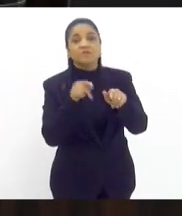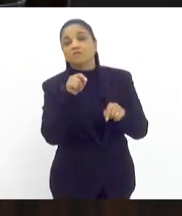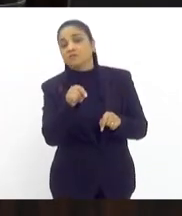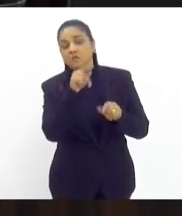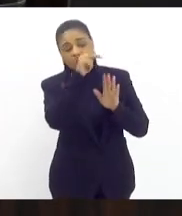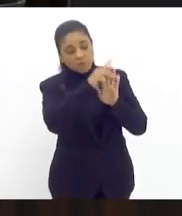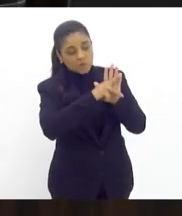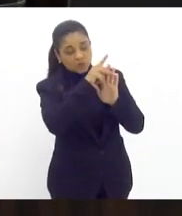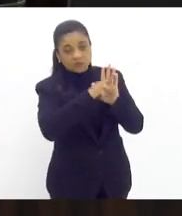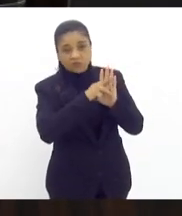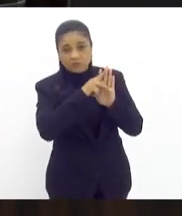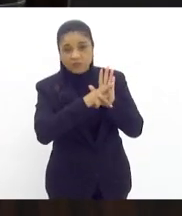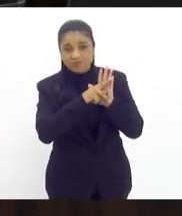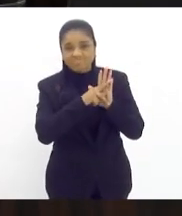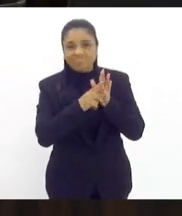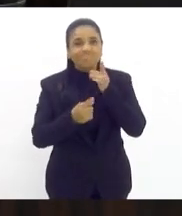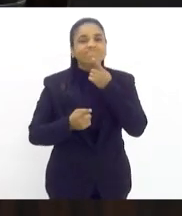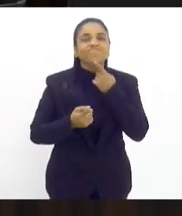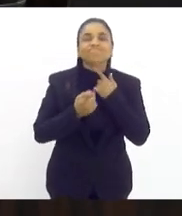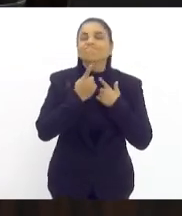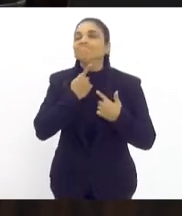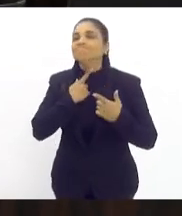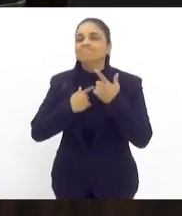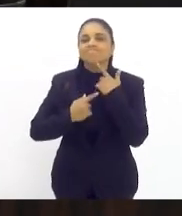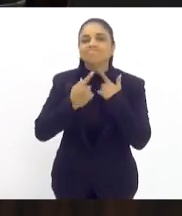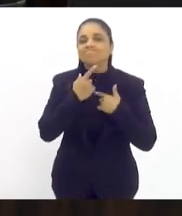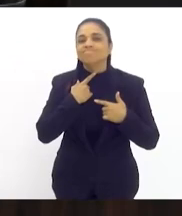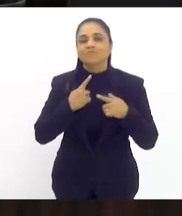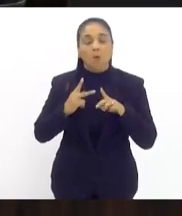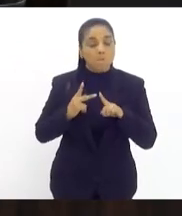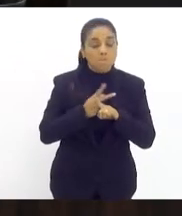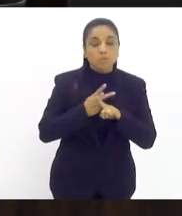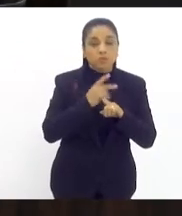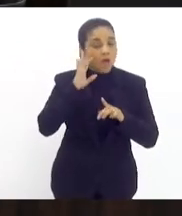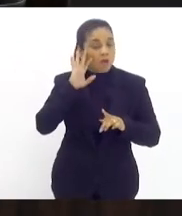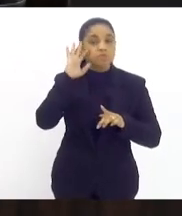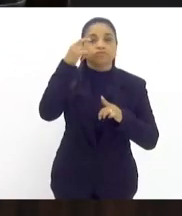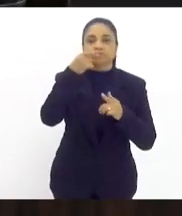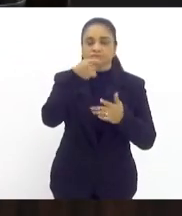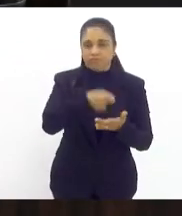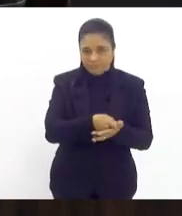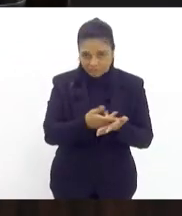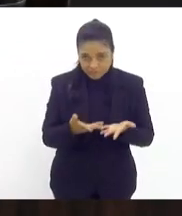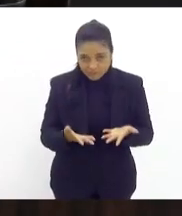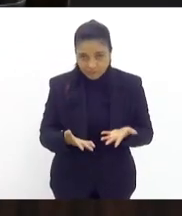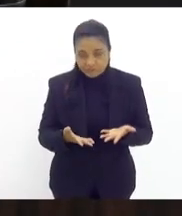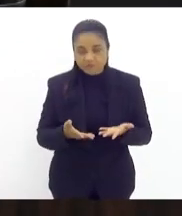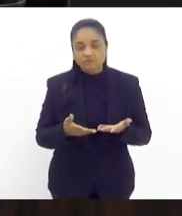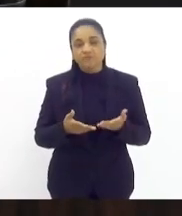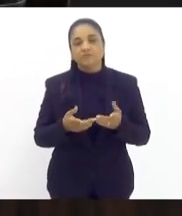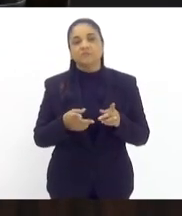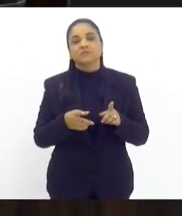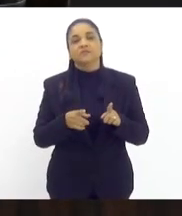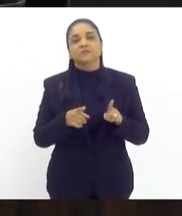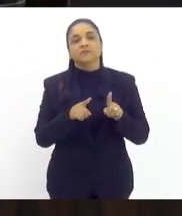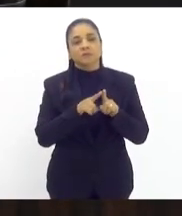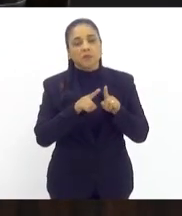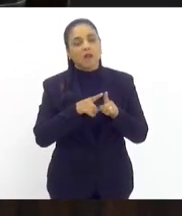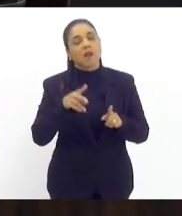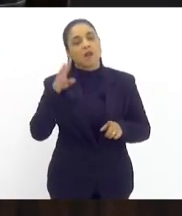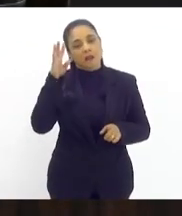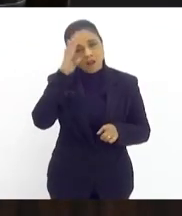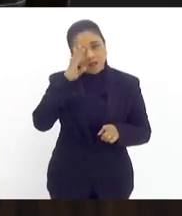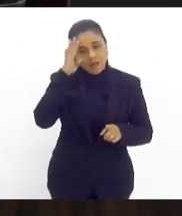projetos é um anseio de buscar uma solução o colo e copia também acho legal mas é bom a gente